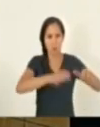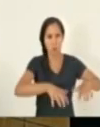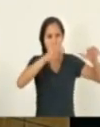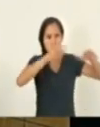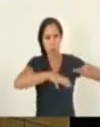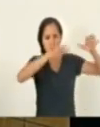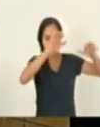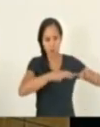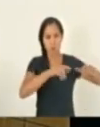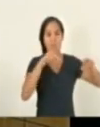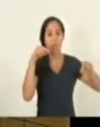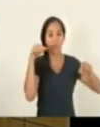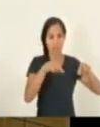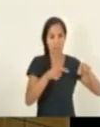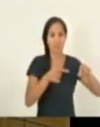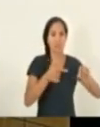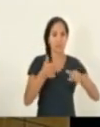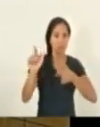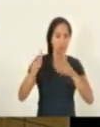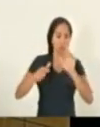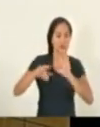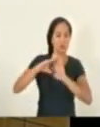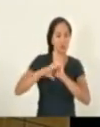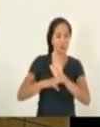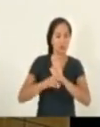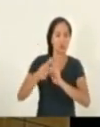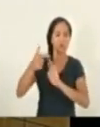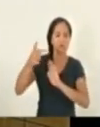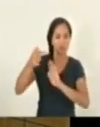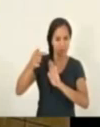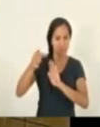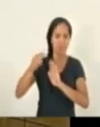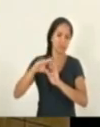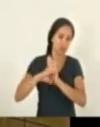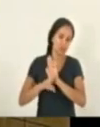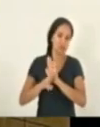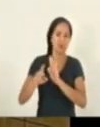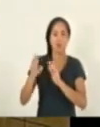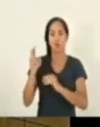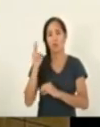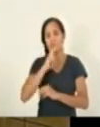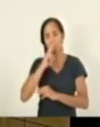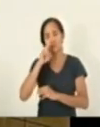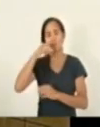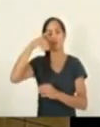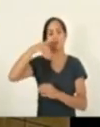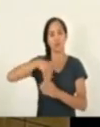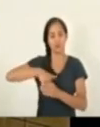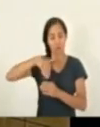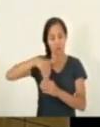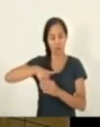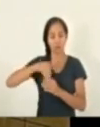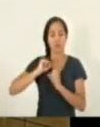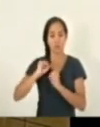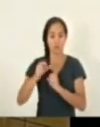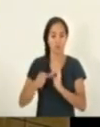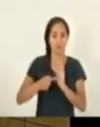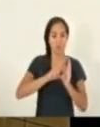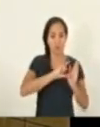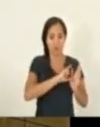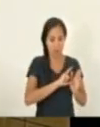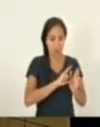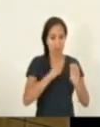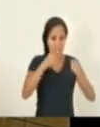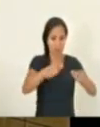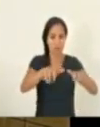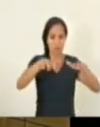e demais seis a sete projetos que estão na ordem do dia e tramitam em regime de urgência só podem ser votados se antes o